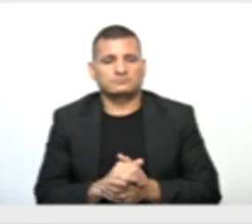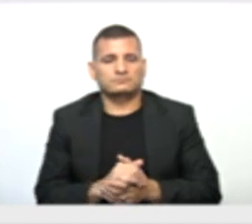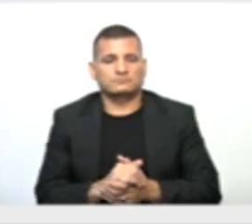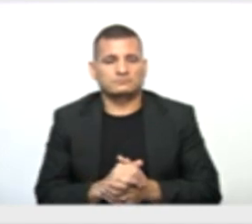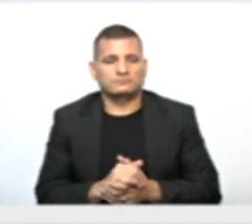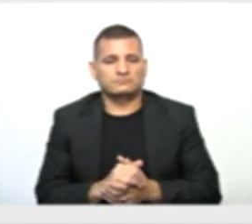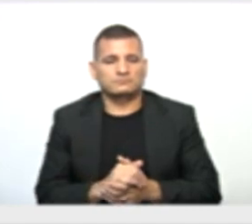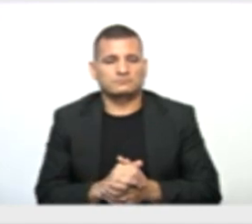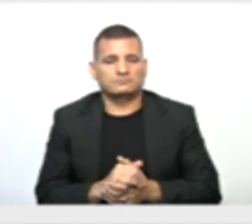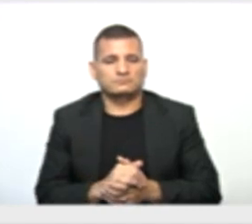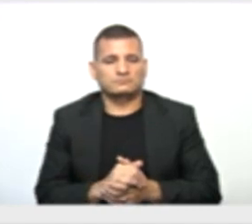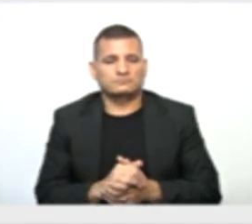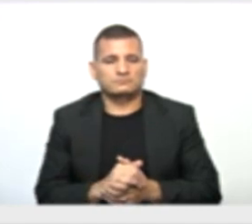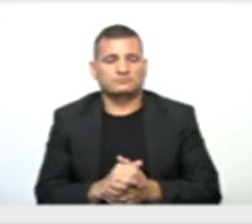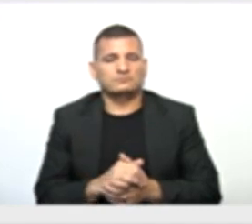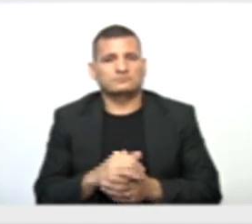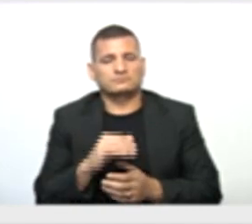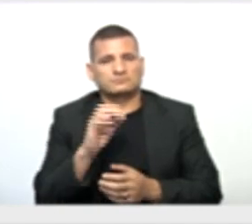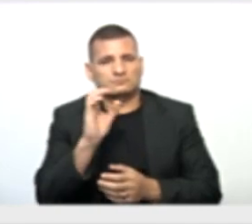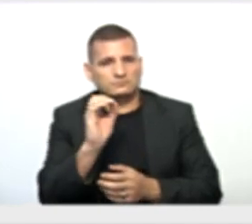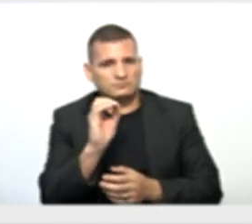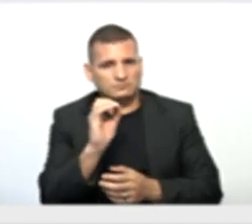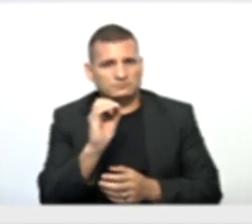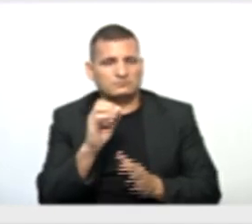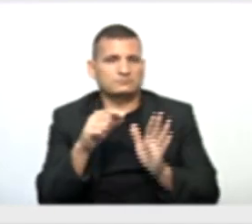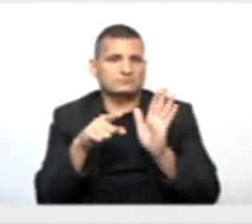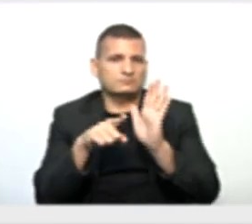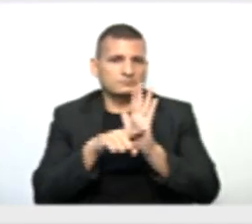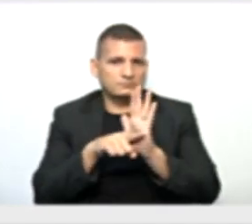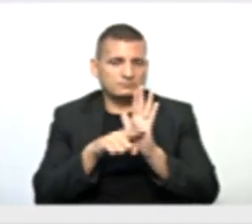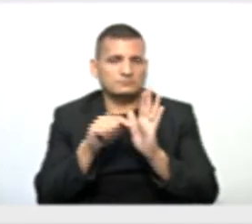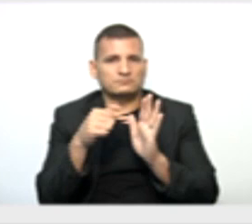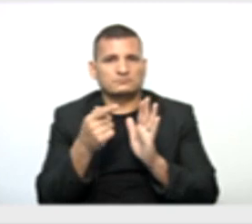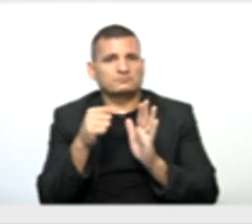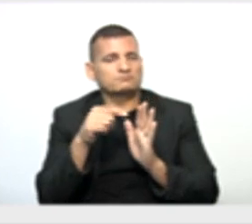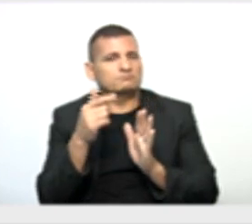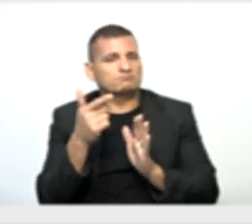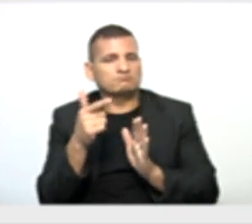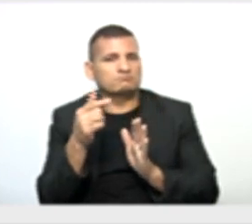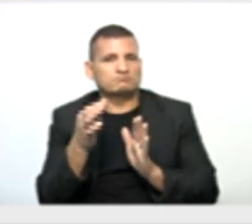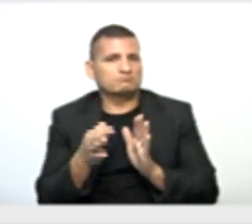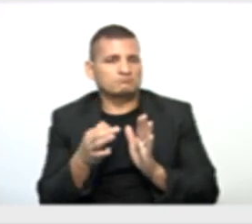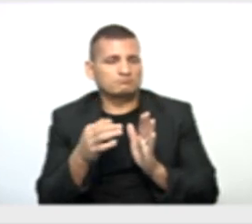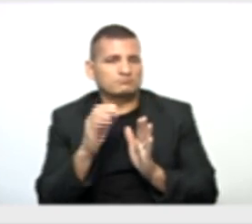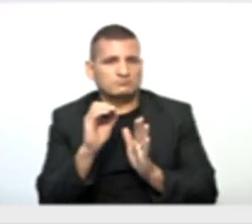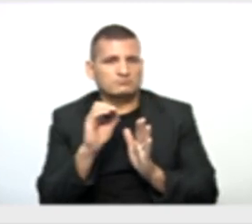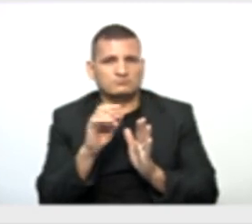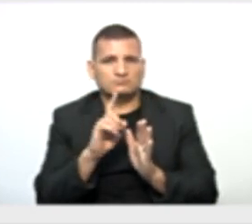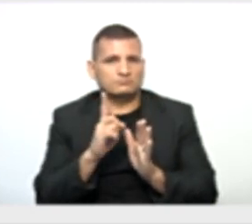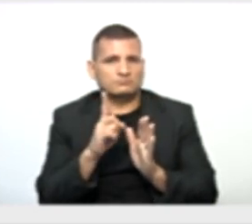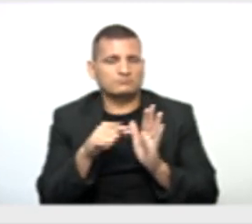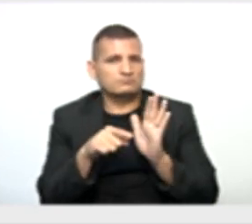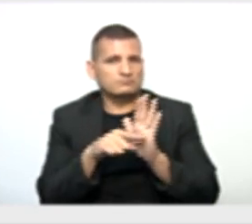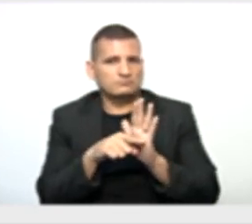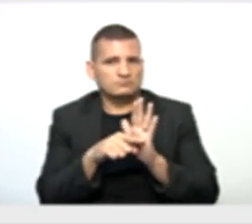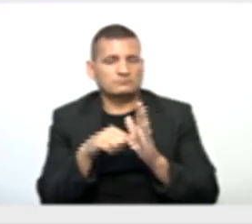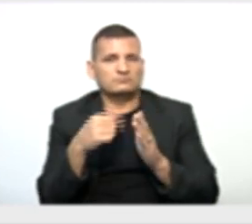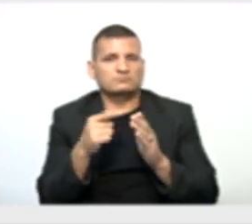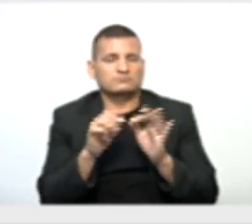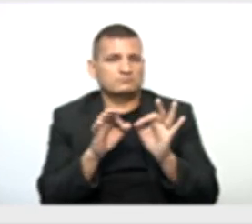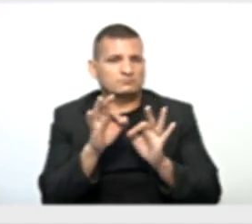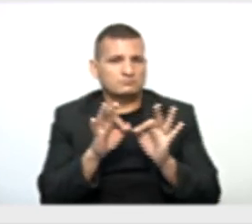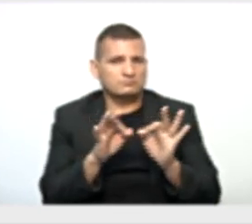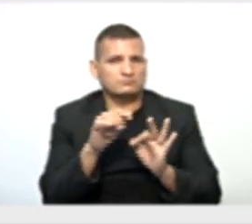disse que 0 é negativo, então não está certo, né? 0 não é um número negativo. Então, nós vamos ter que consertar o